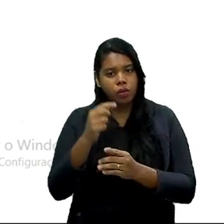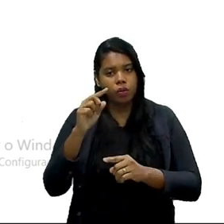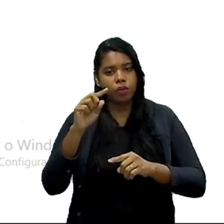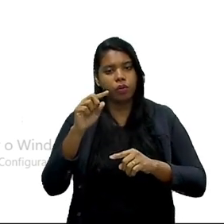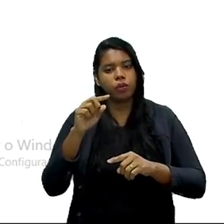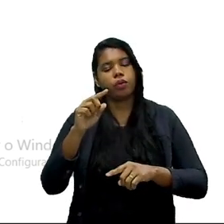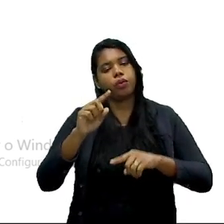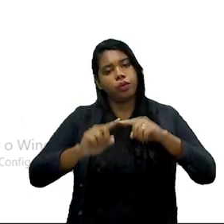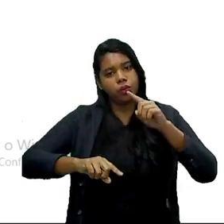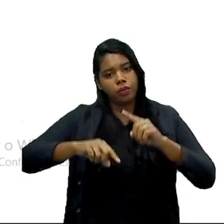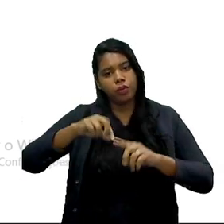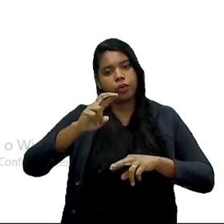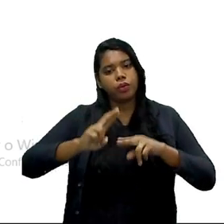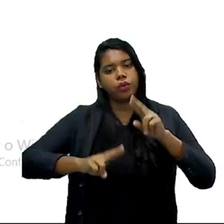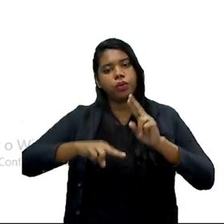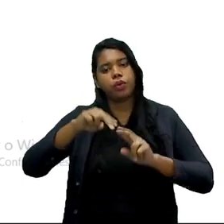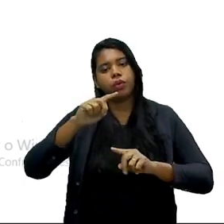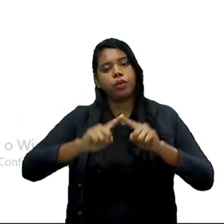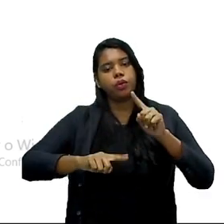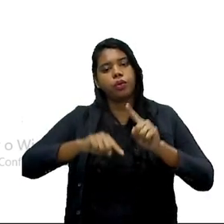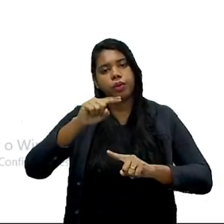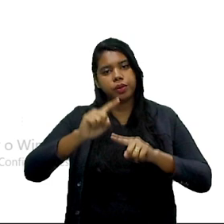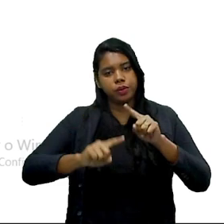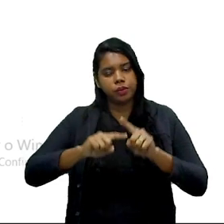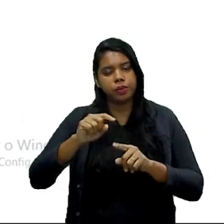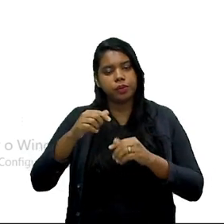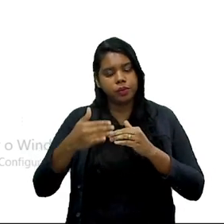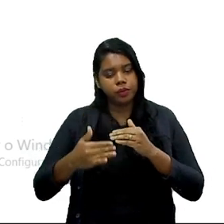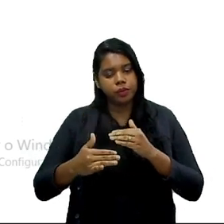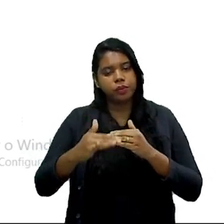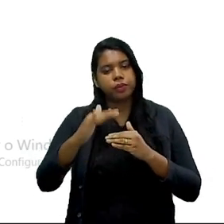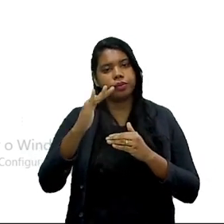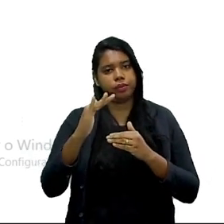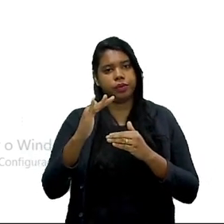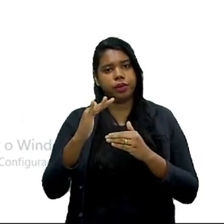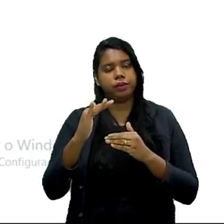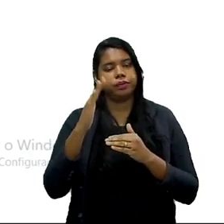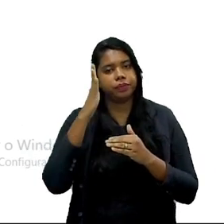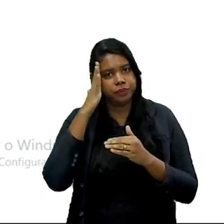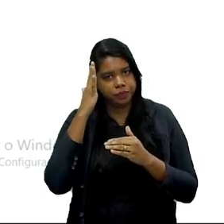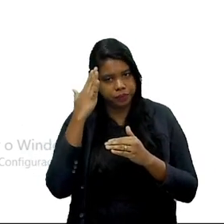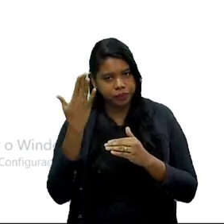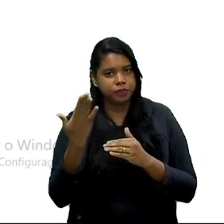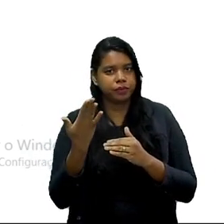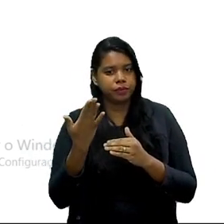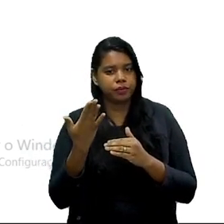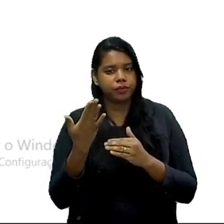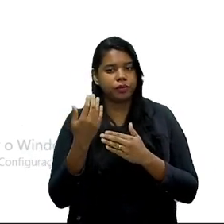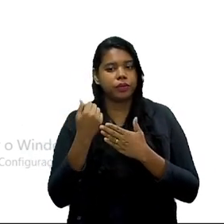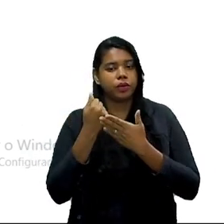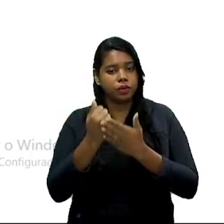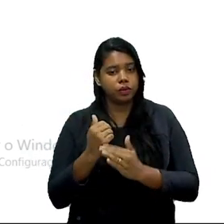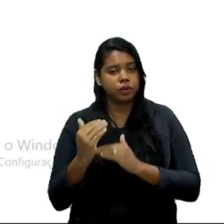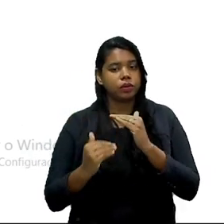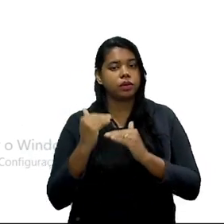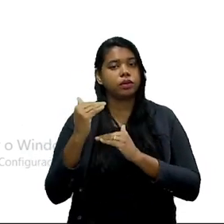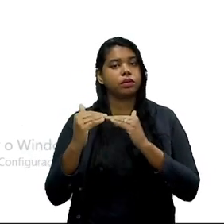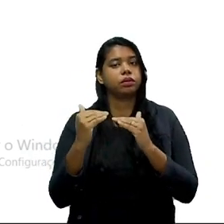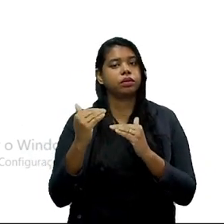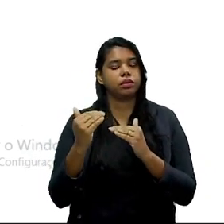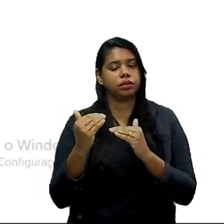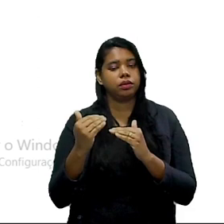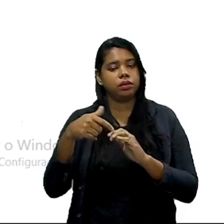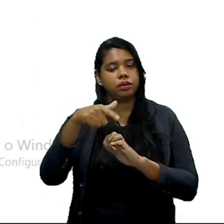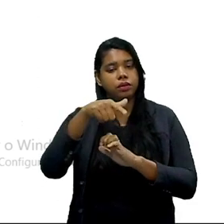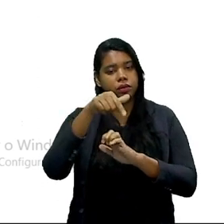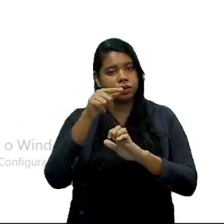durável. Aquele bem que ele vai passar um determinado período e serve como apoio e desenvolvimento das atividades